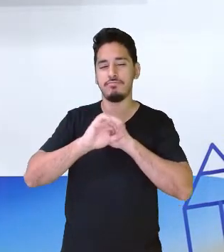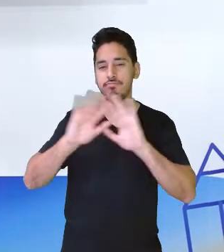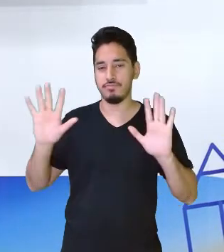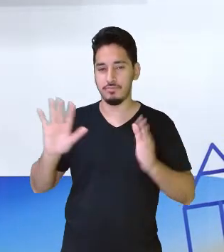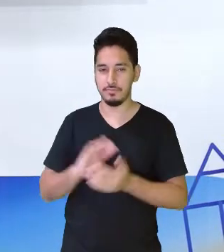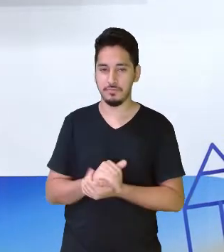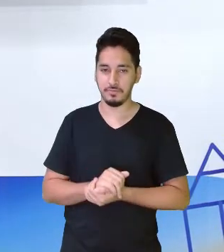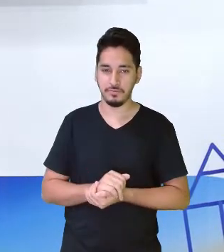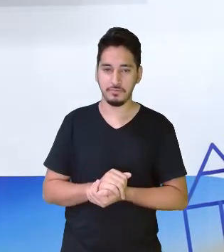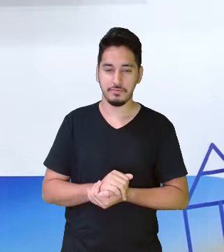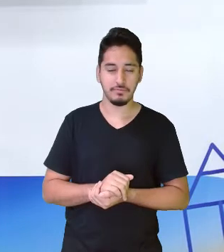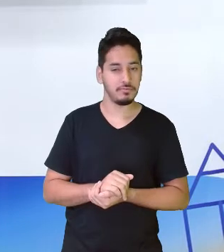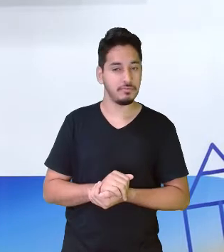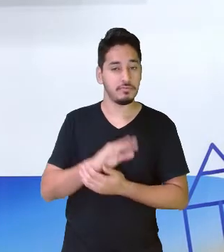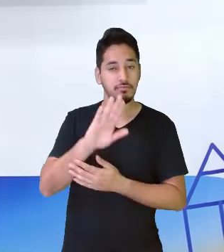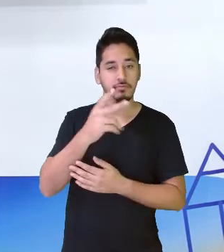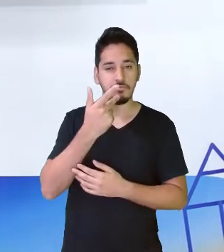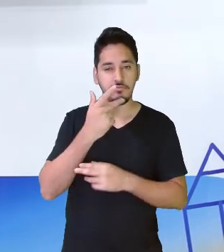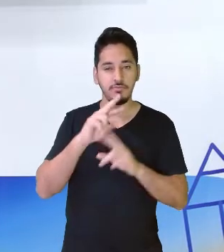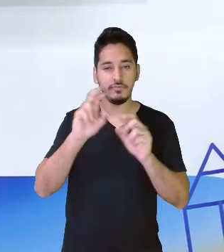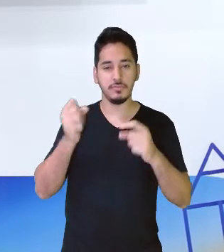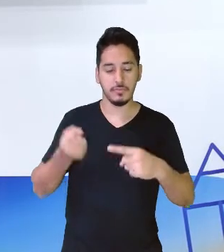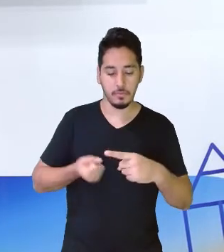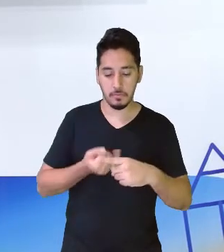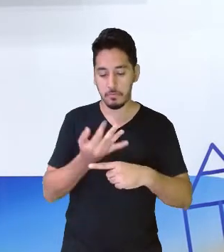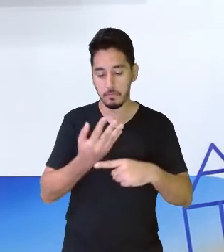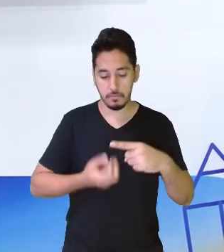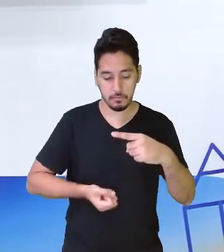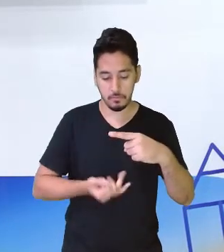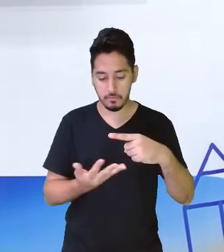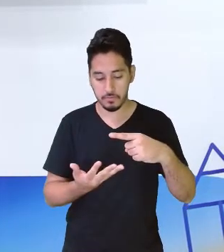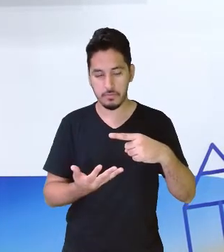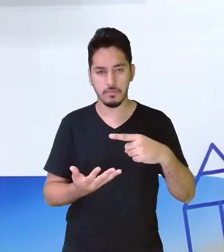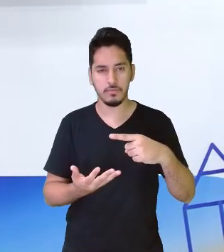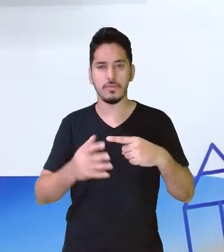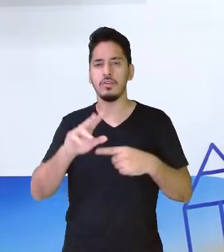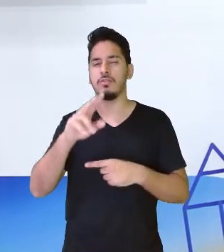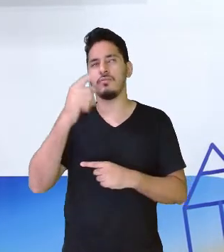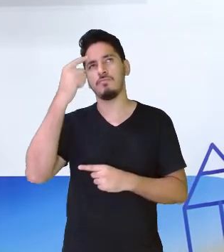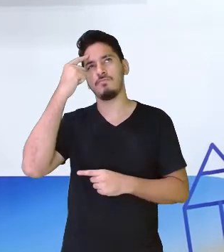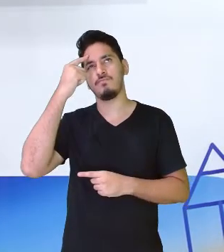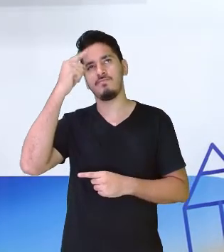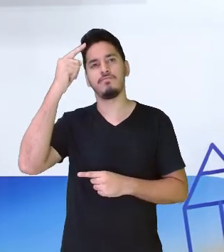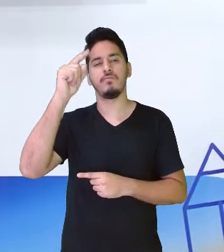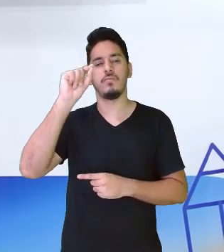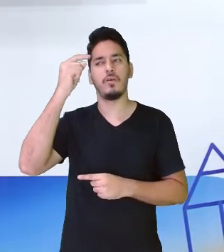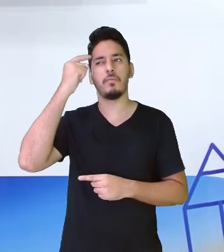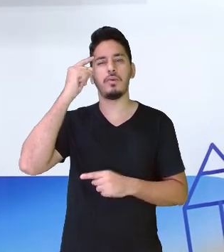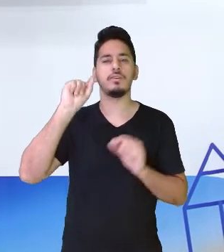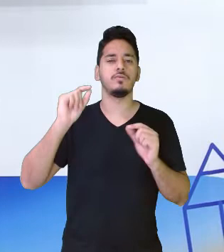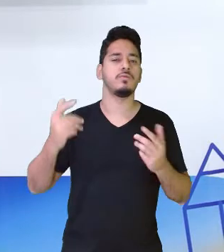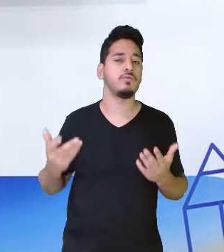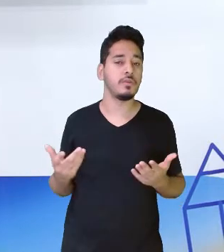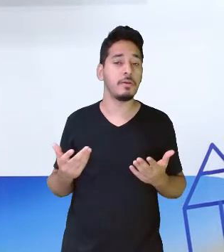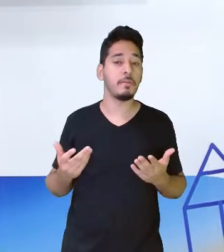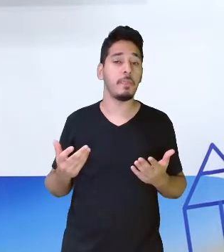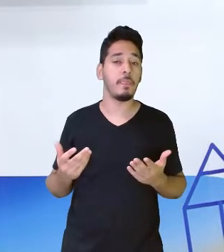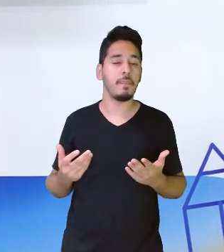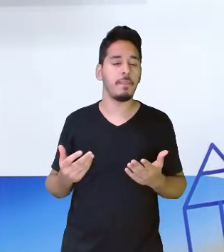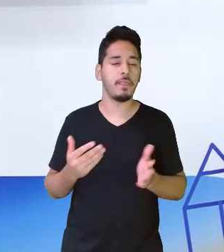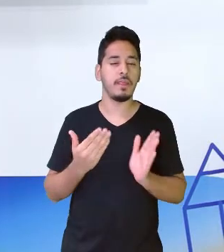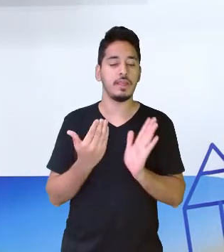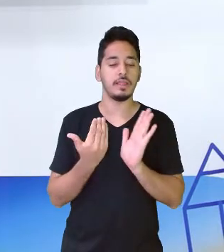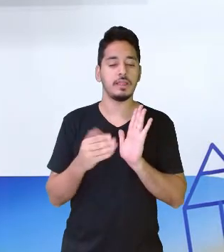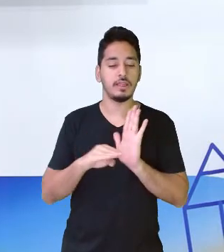certo? Quando a gente fala de fração, a gente imediatamente pensa em quê? Em